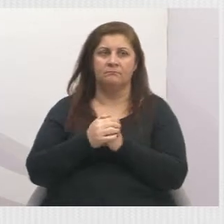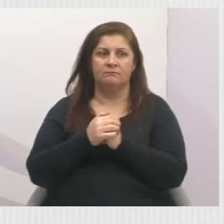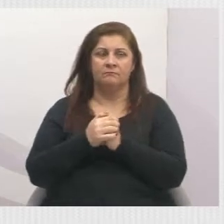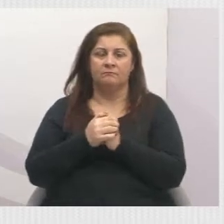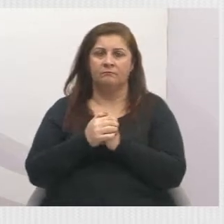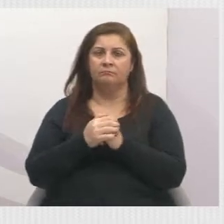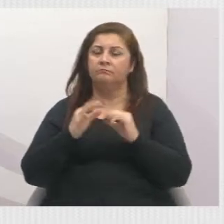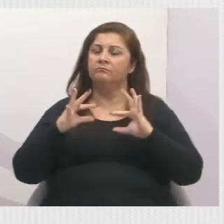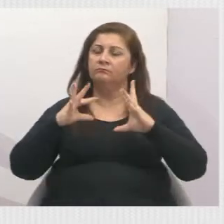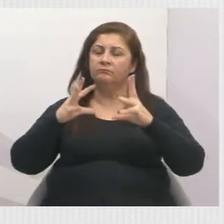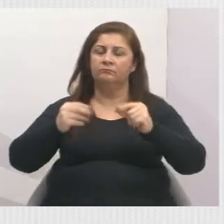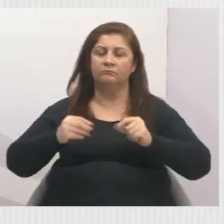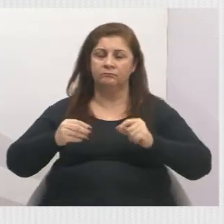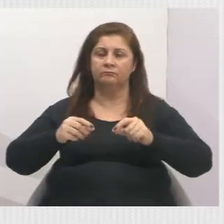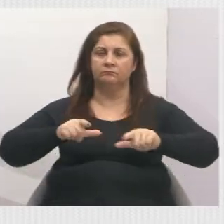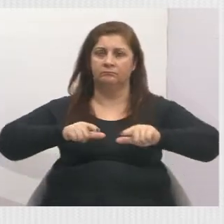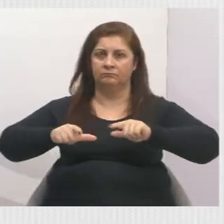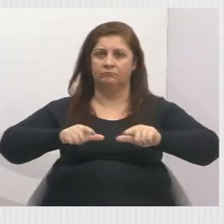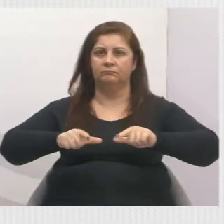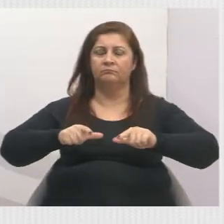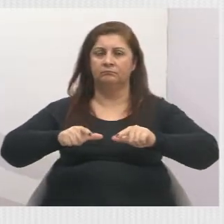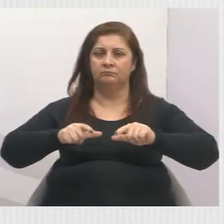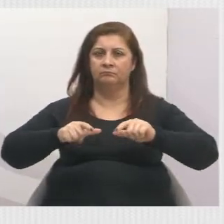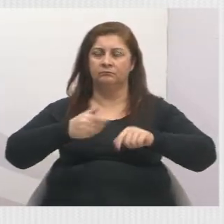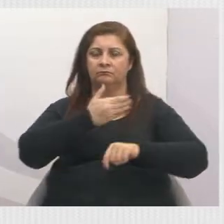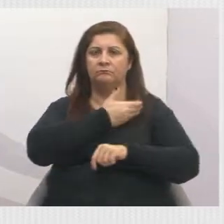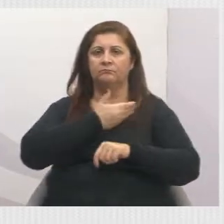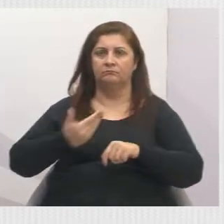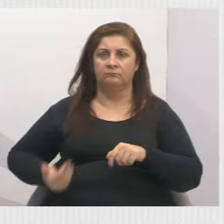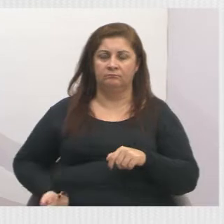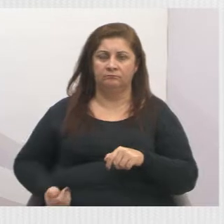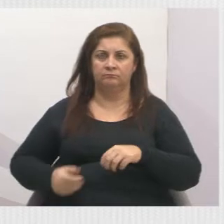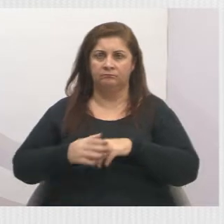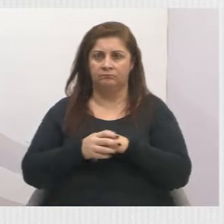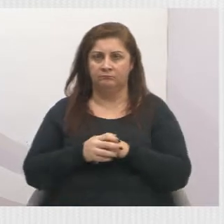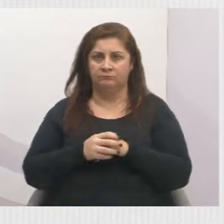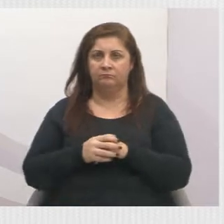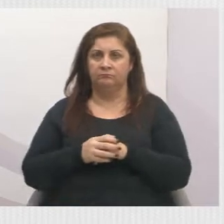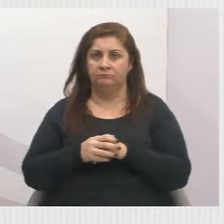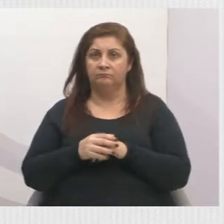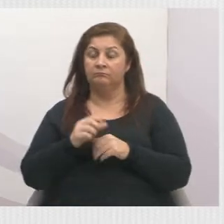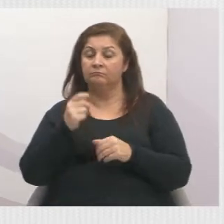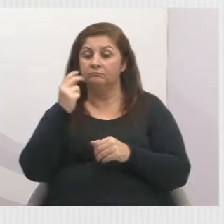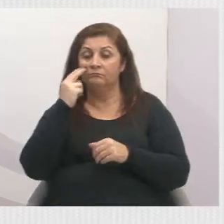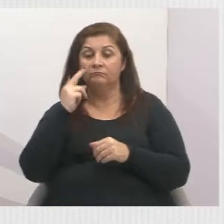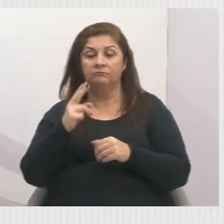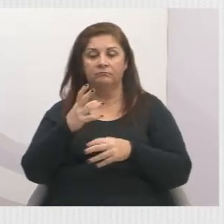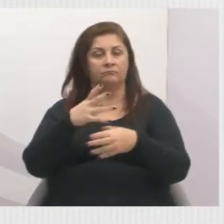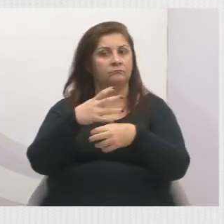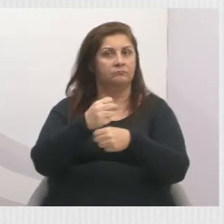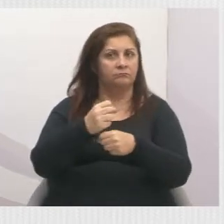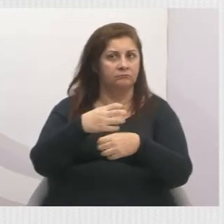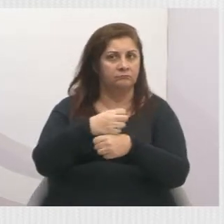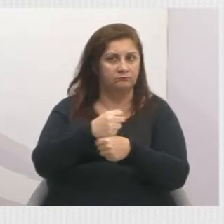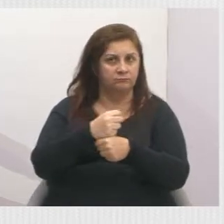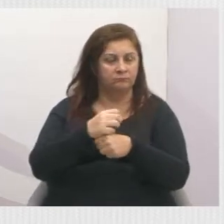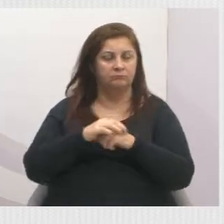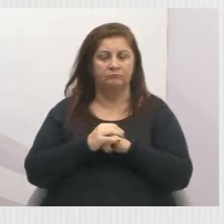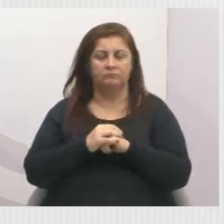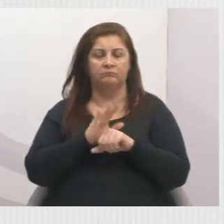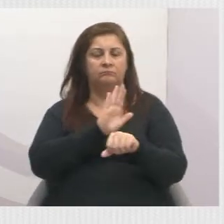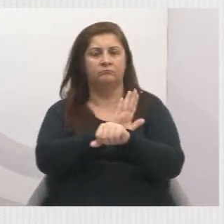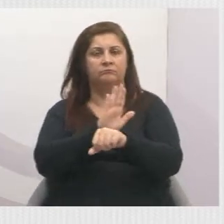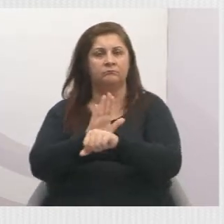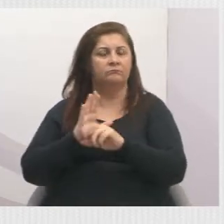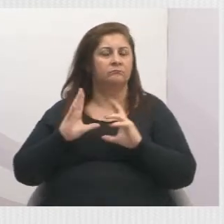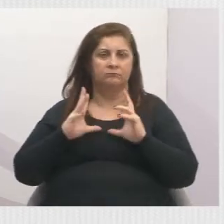todos os servidores, a partir da aprovação da reforma, irá fazer um cálculo. O Instituto prestará consultoria, ajudará todos